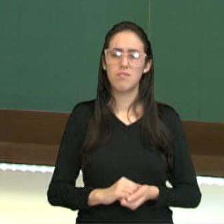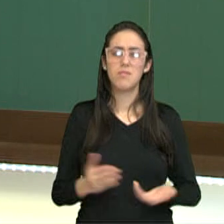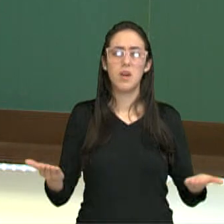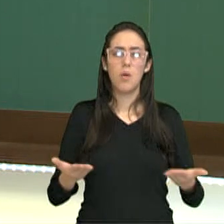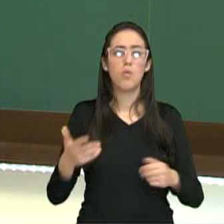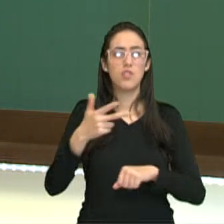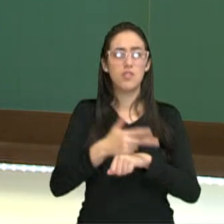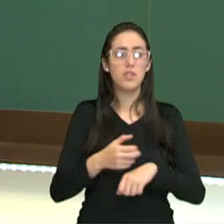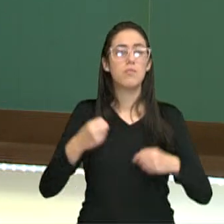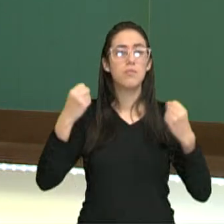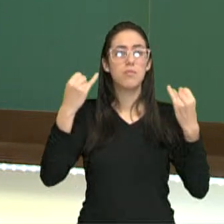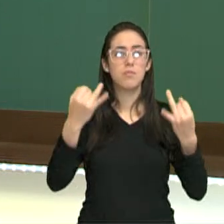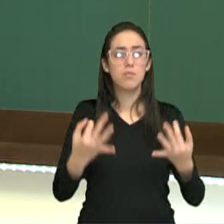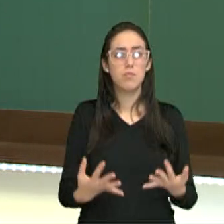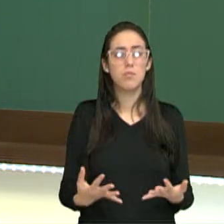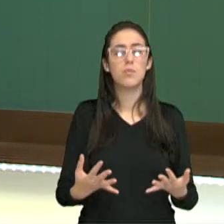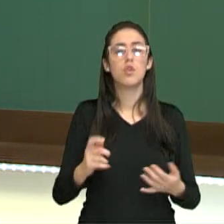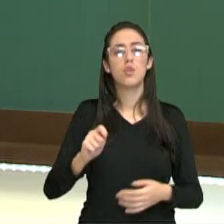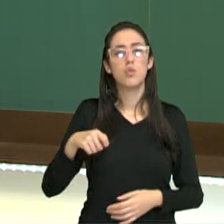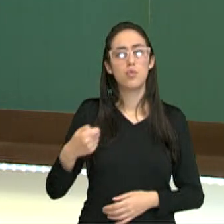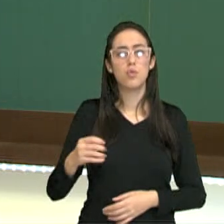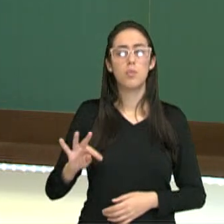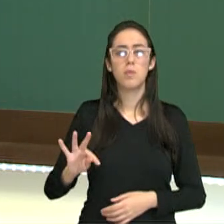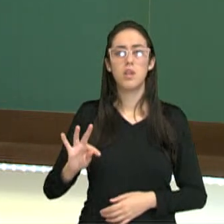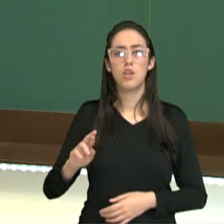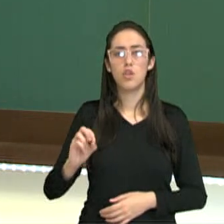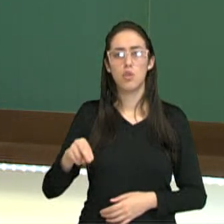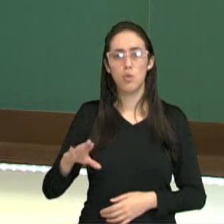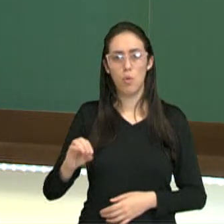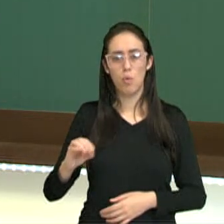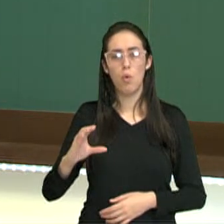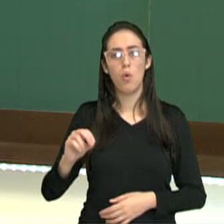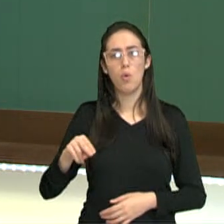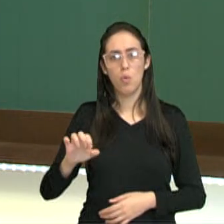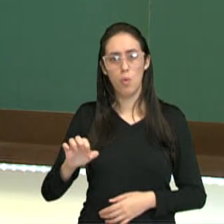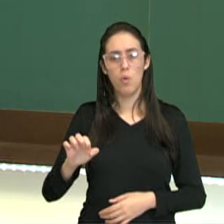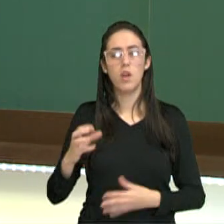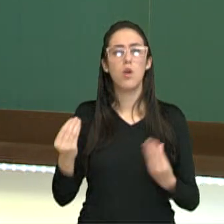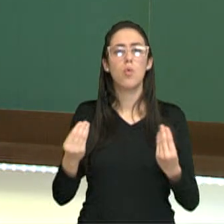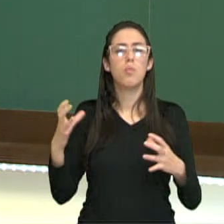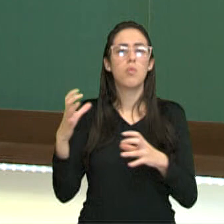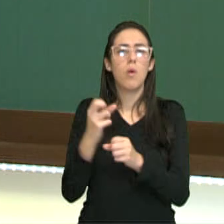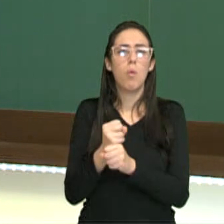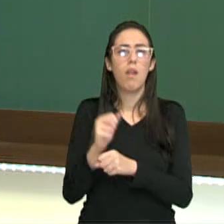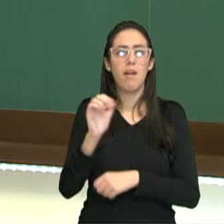Nesse vídeo a gente comentou exatamente sobre o tronco de cone, como calcular a área